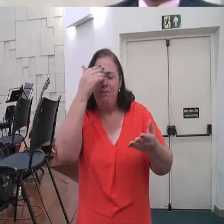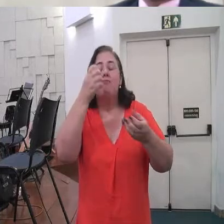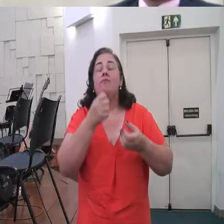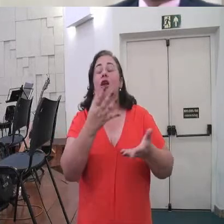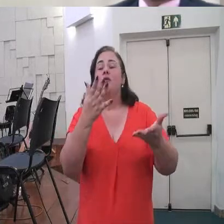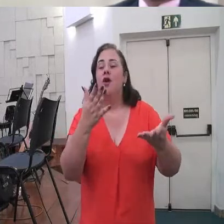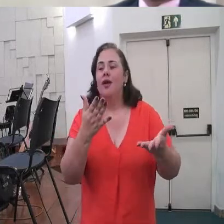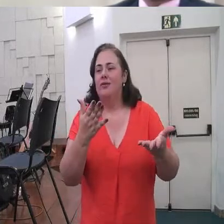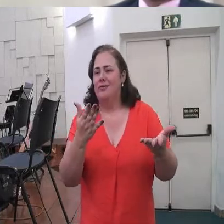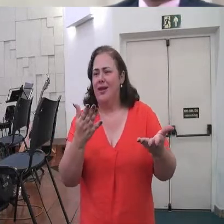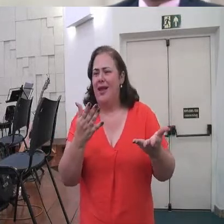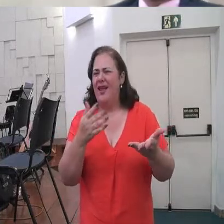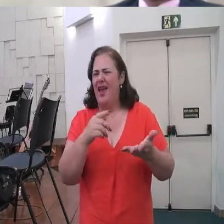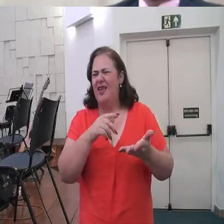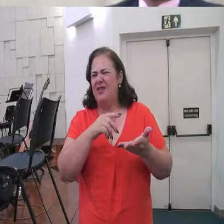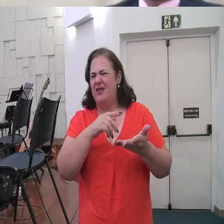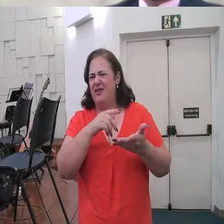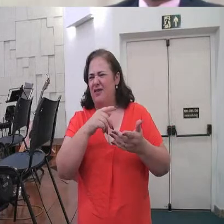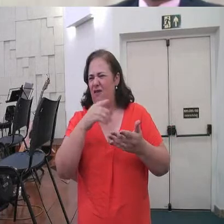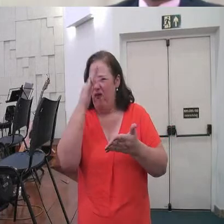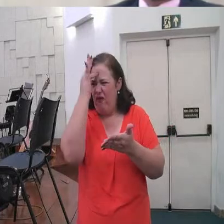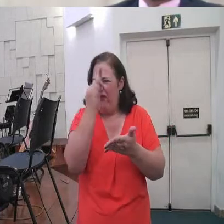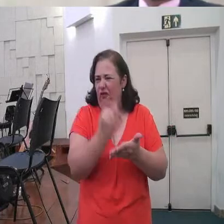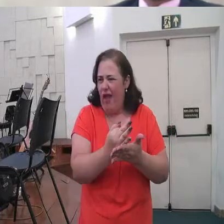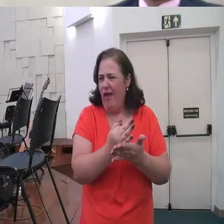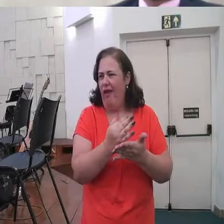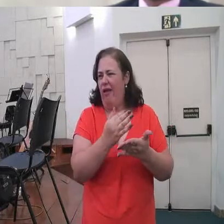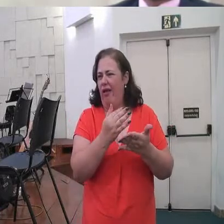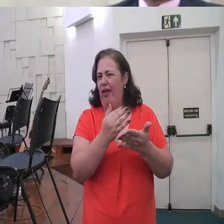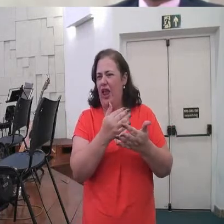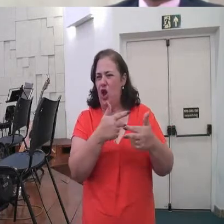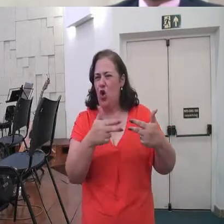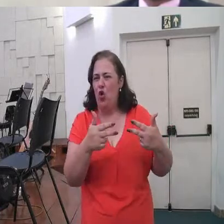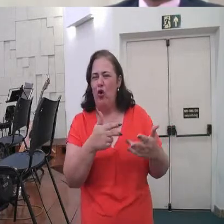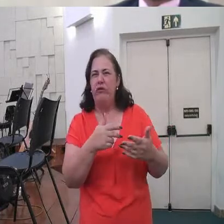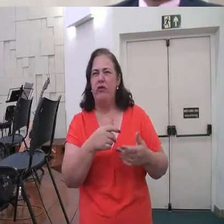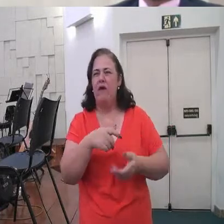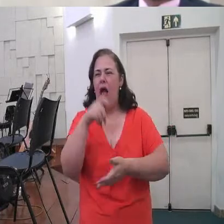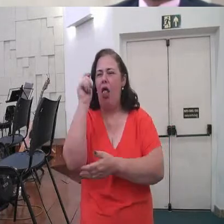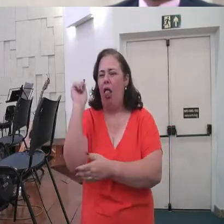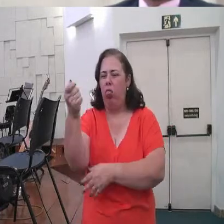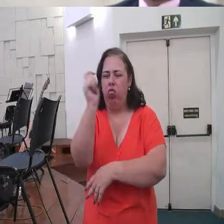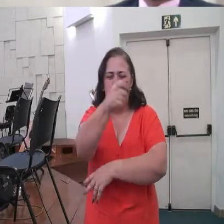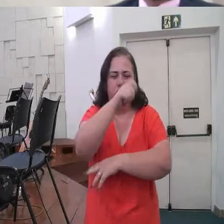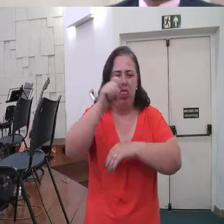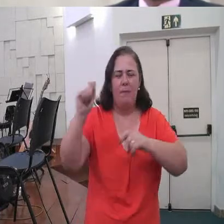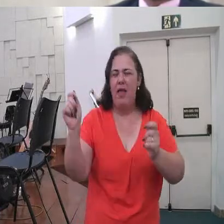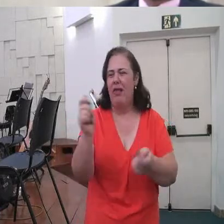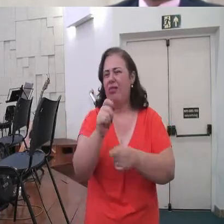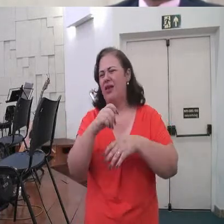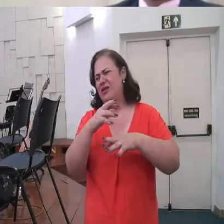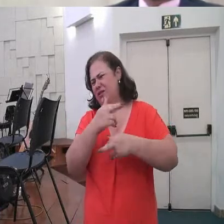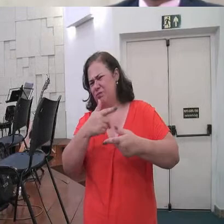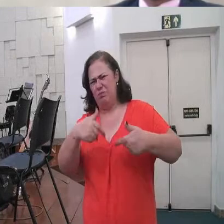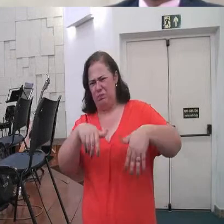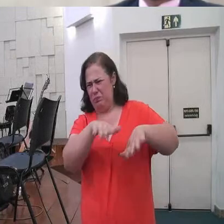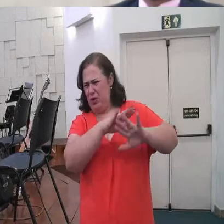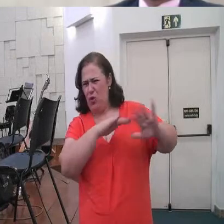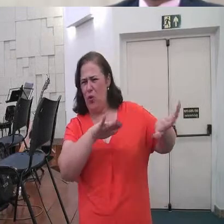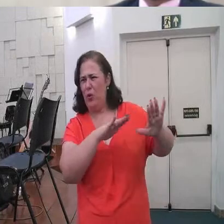dos orixás, a fé também das benzedeiras, dos guias, a